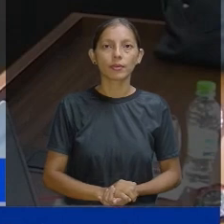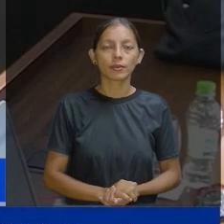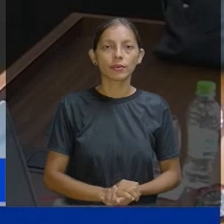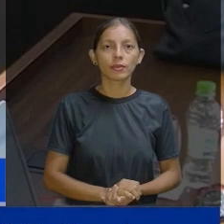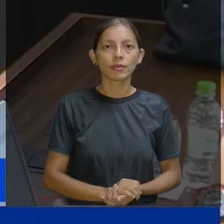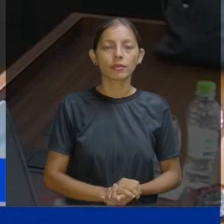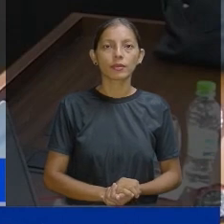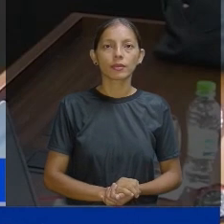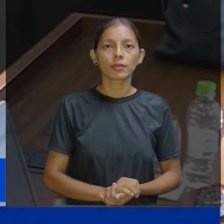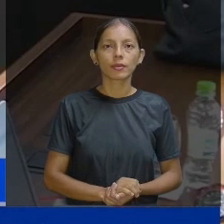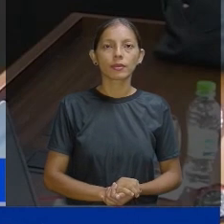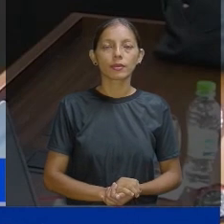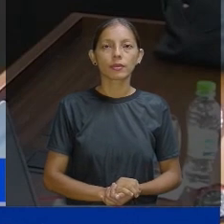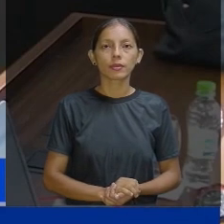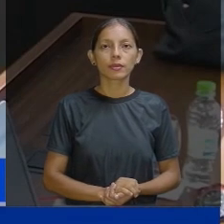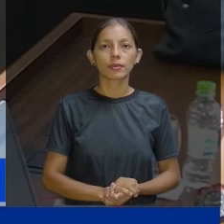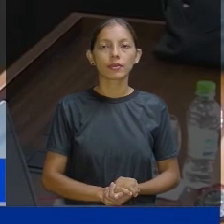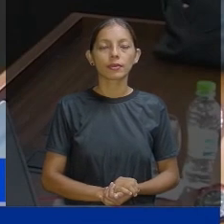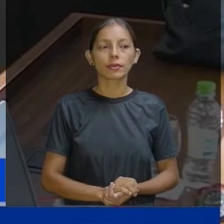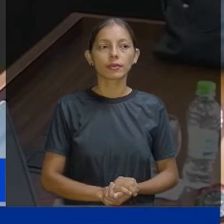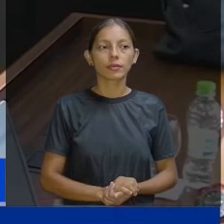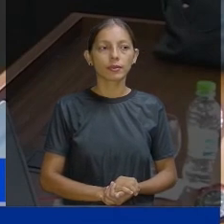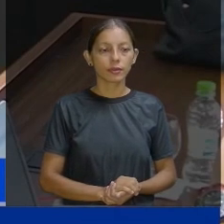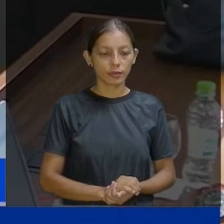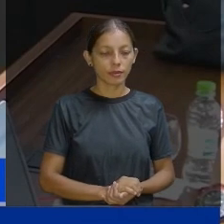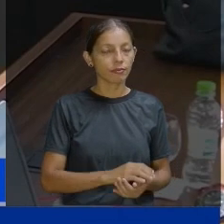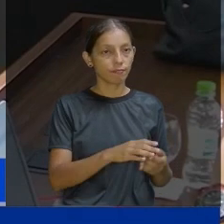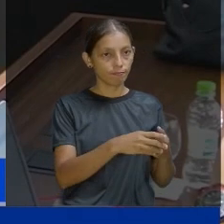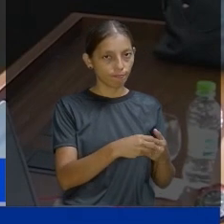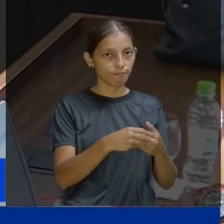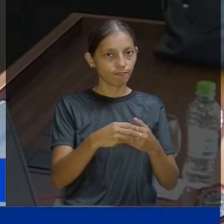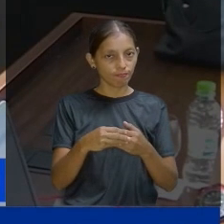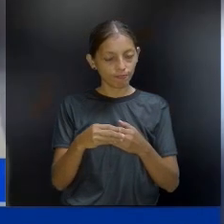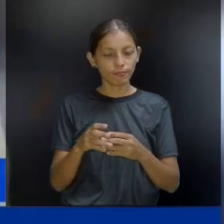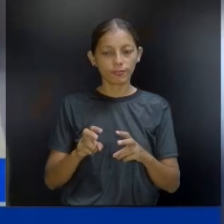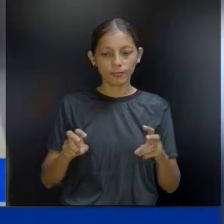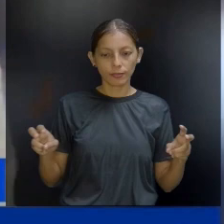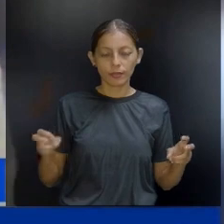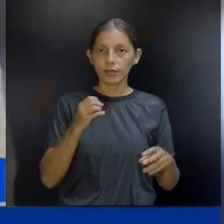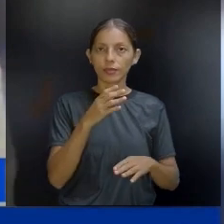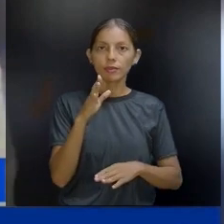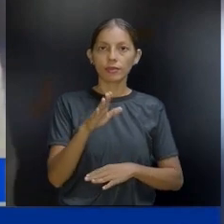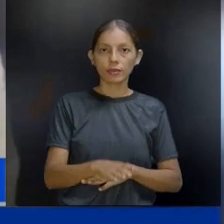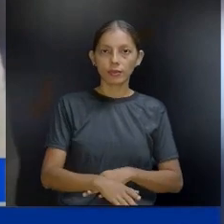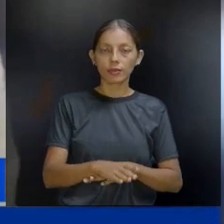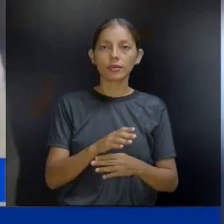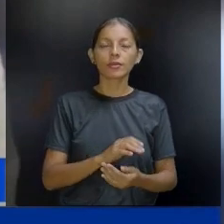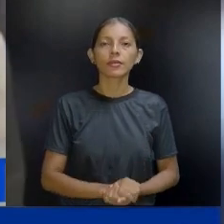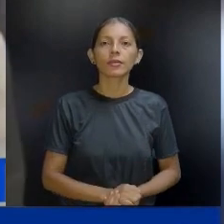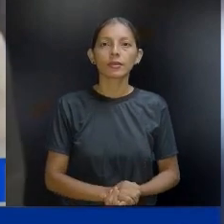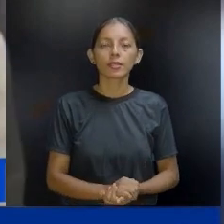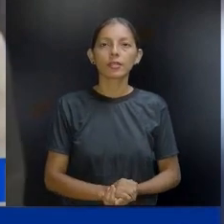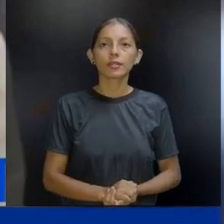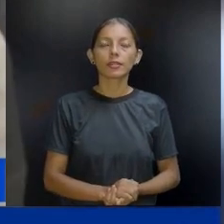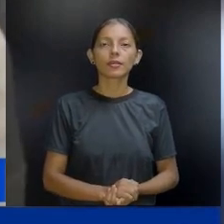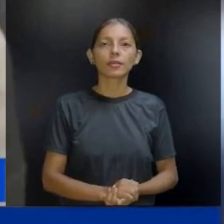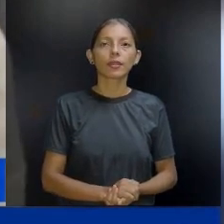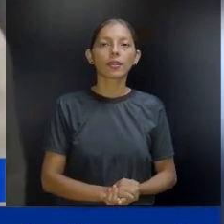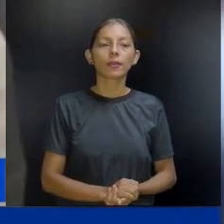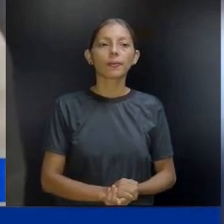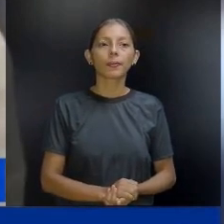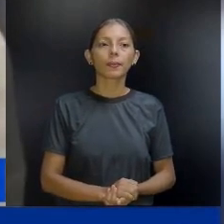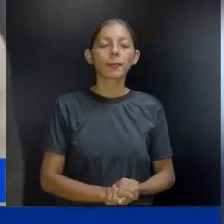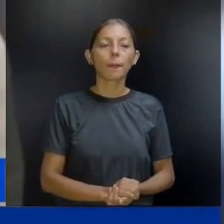Presidente, eminentes pares, doutora Procuradora Regional Eleitoral, boa tarde. Presidente, de conhecimento